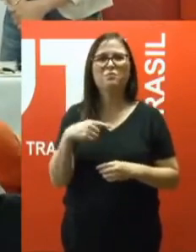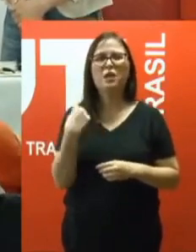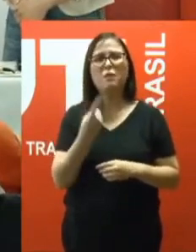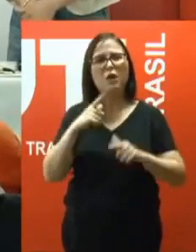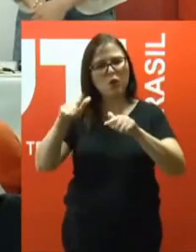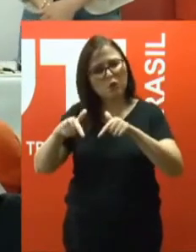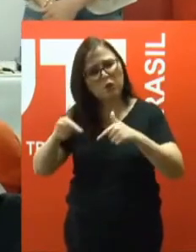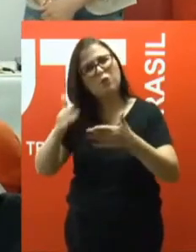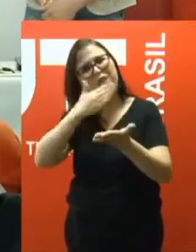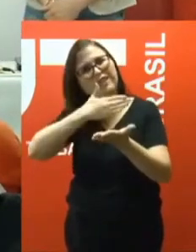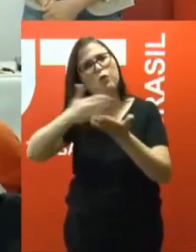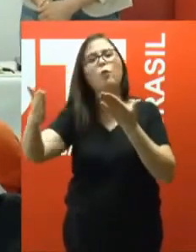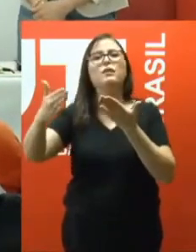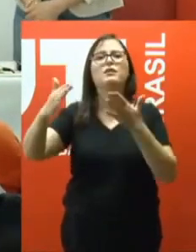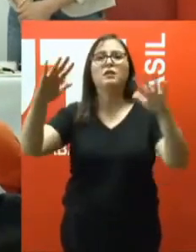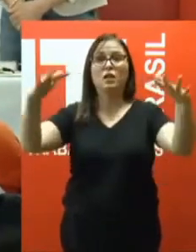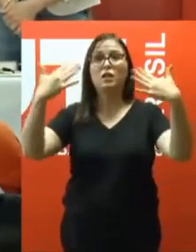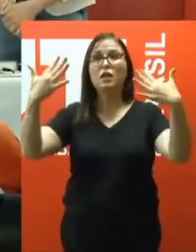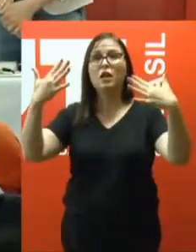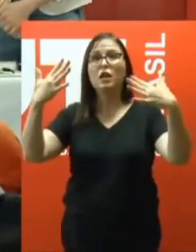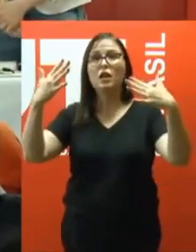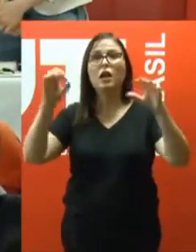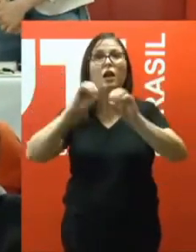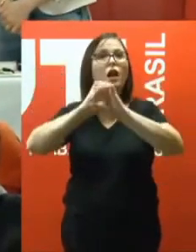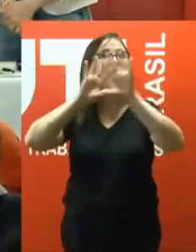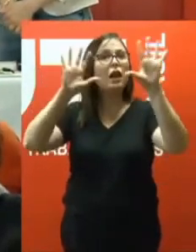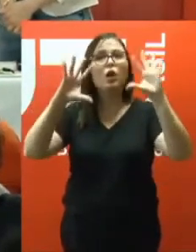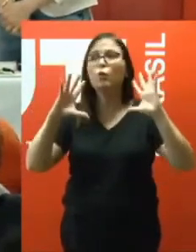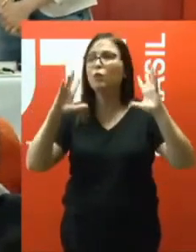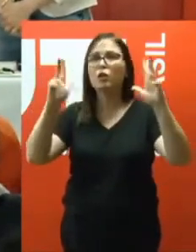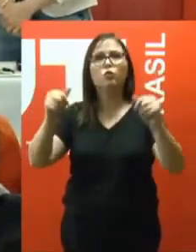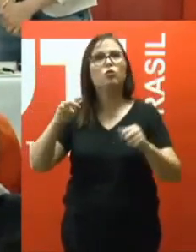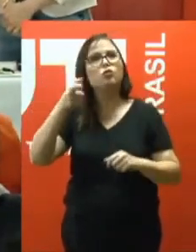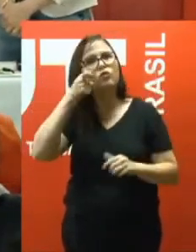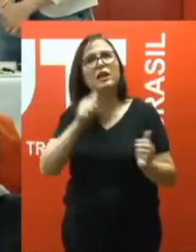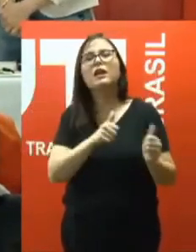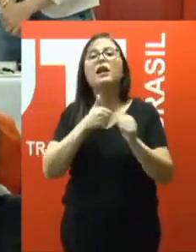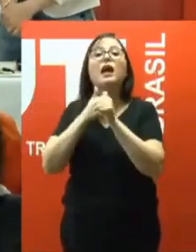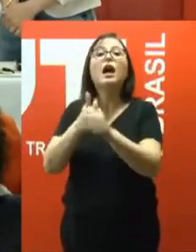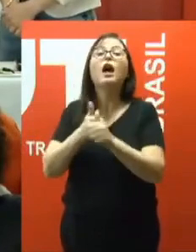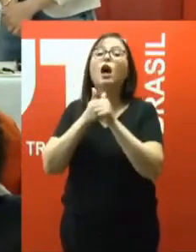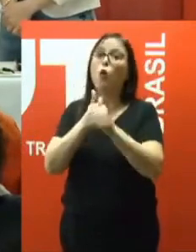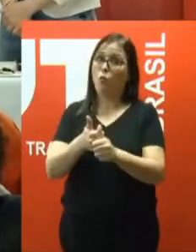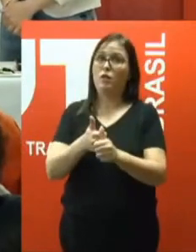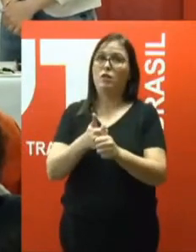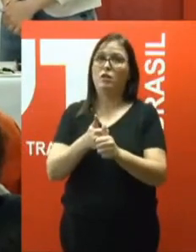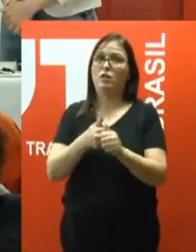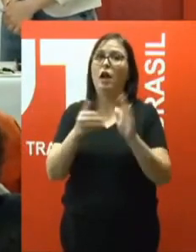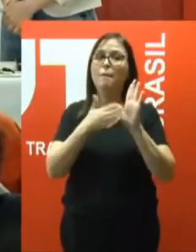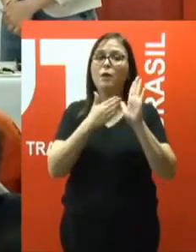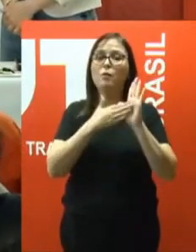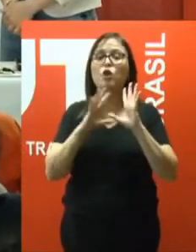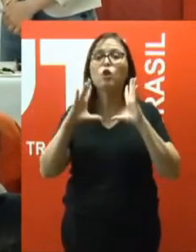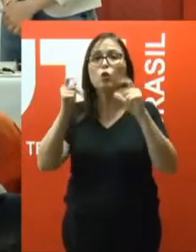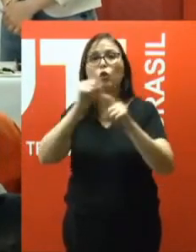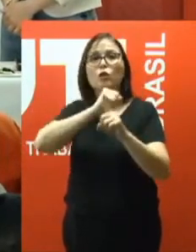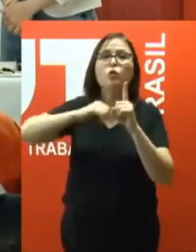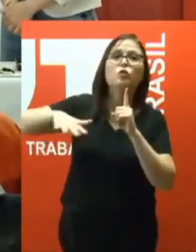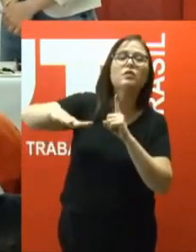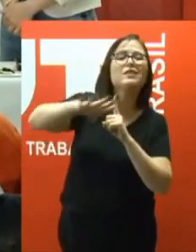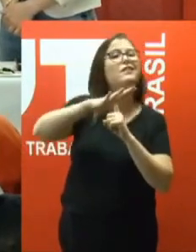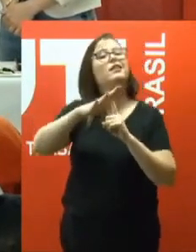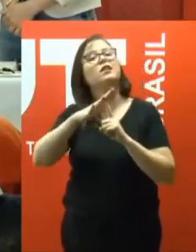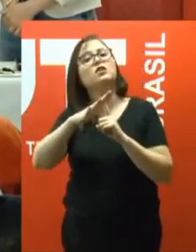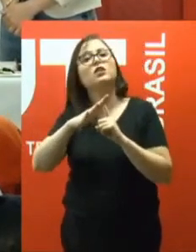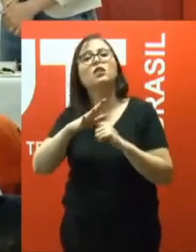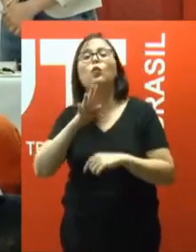a luta. E tornar público, o que é importante é a gente apresentar e fazer com que as propostas sejam de conhecimento da sociedade. Eu